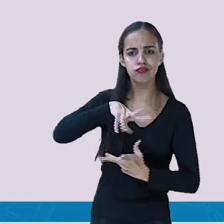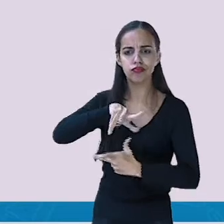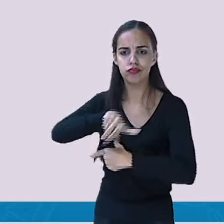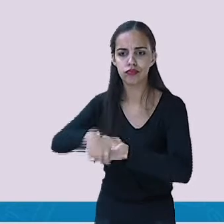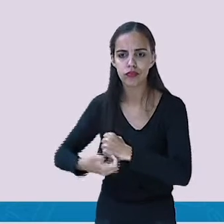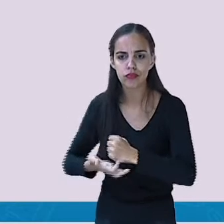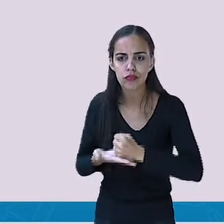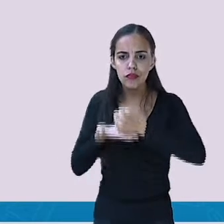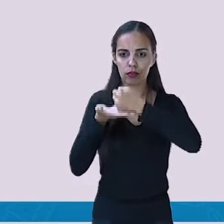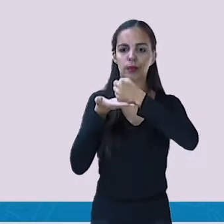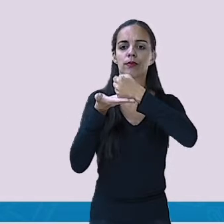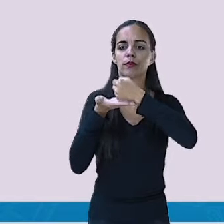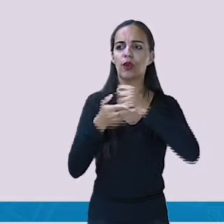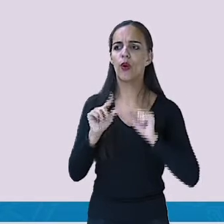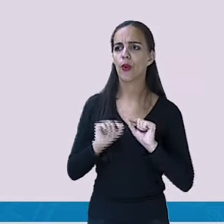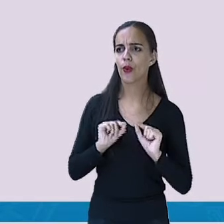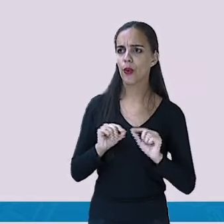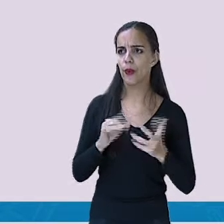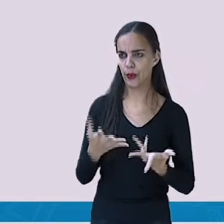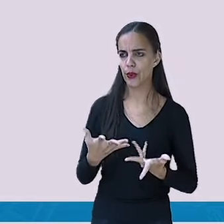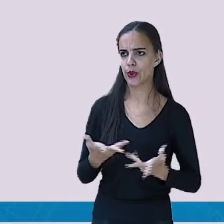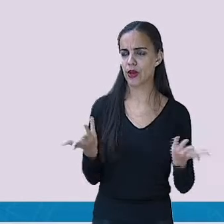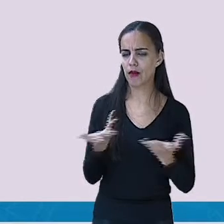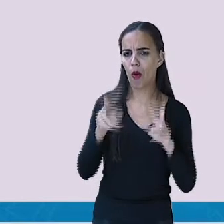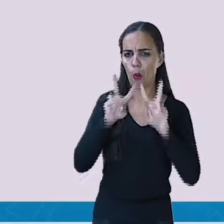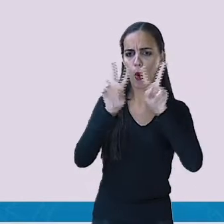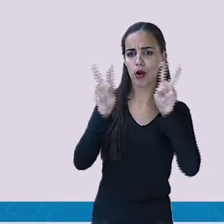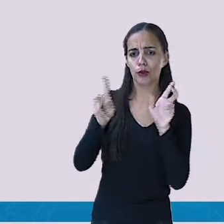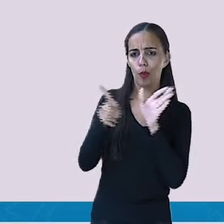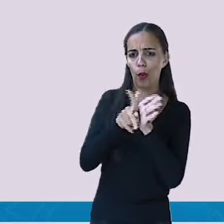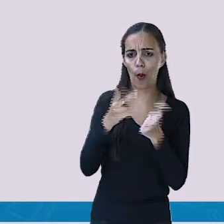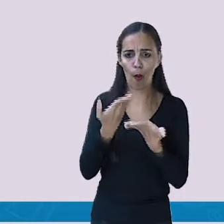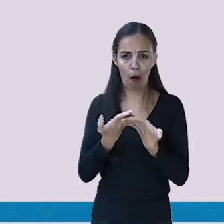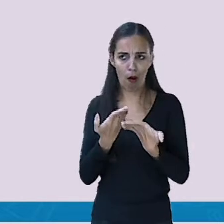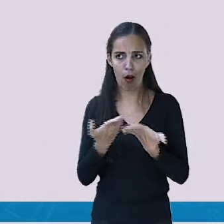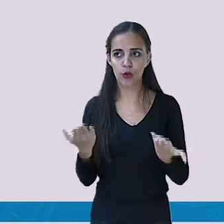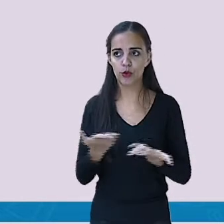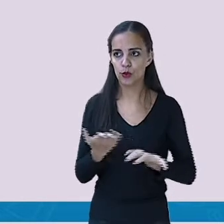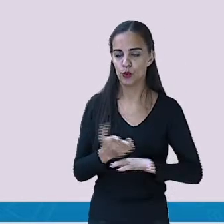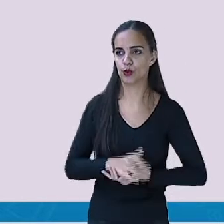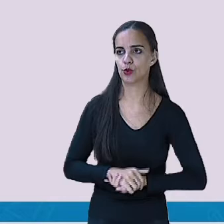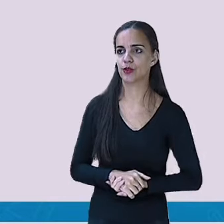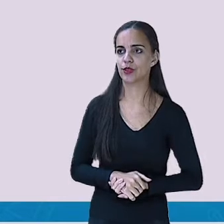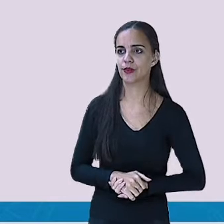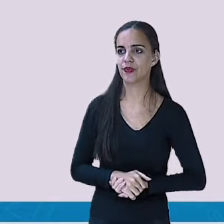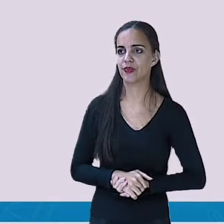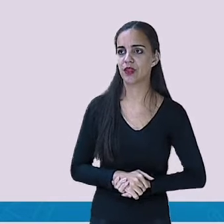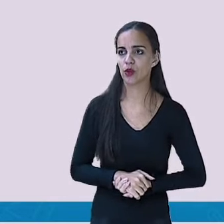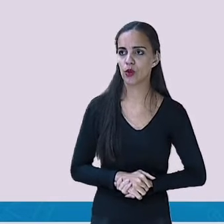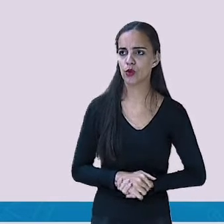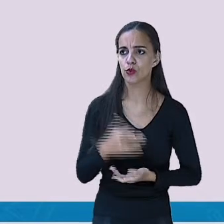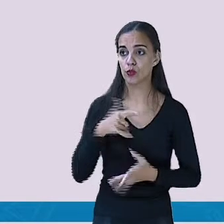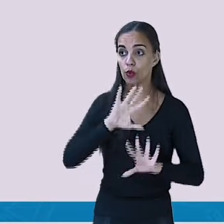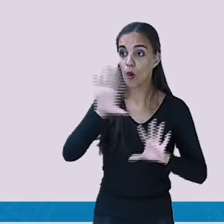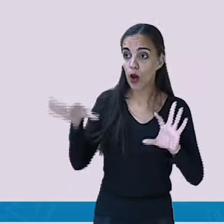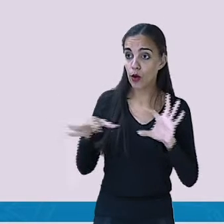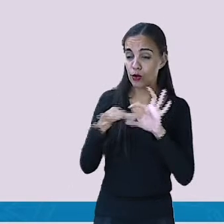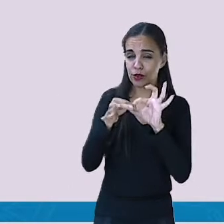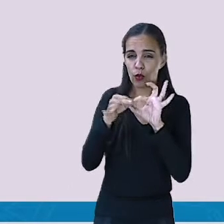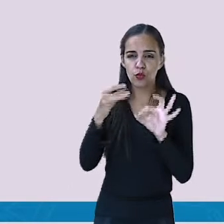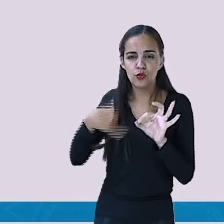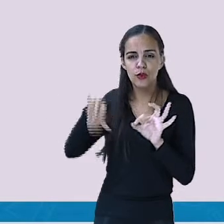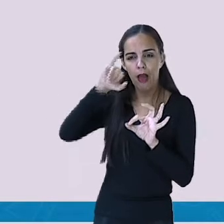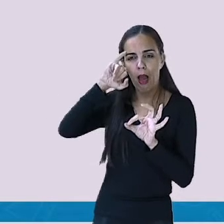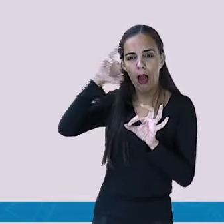sustentabilidade, que é o título da nossa aula de hoje. O que é sustentabilidade? Olha, é um conjunto